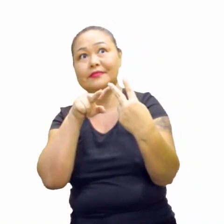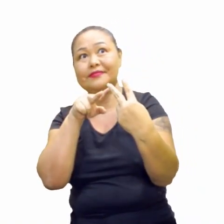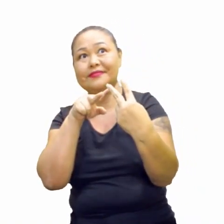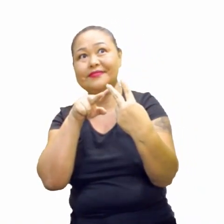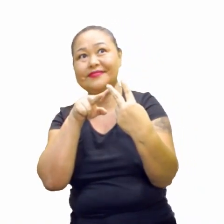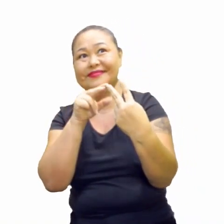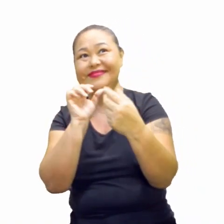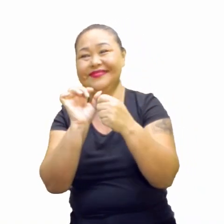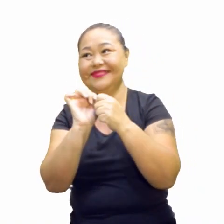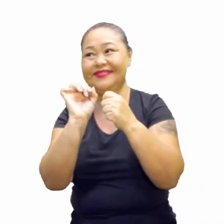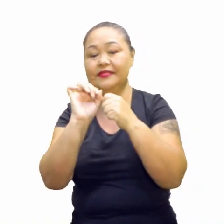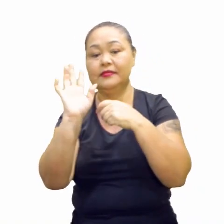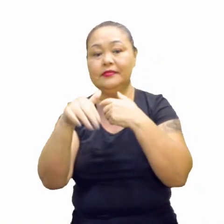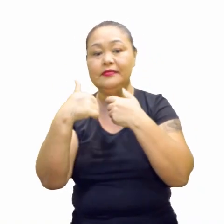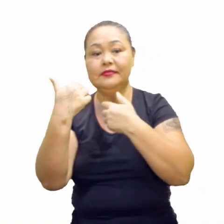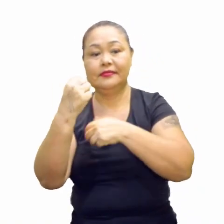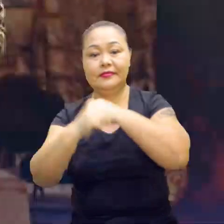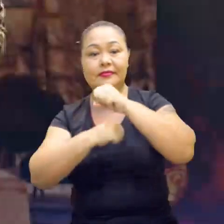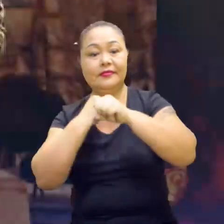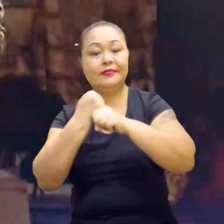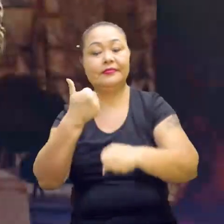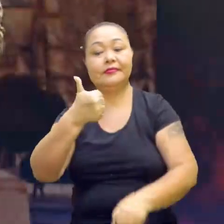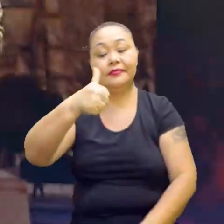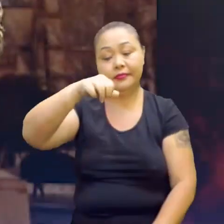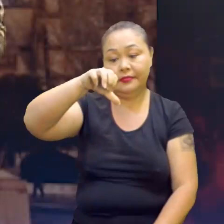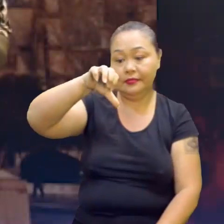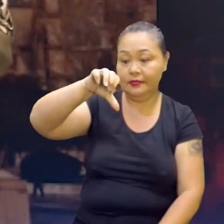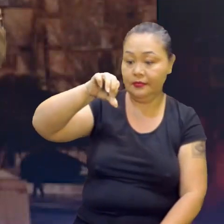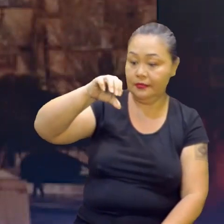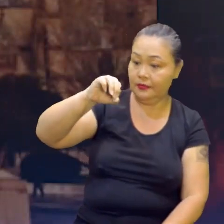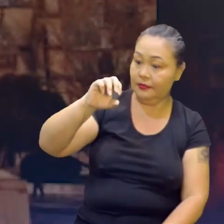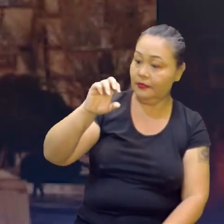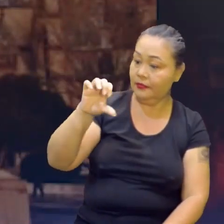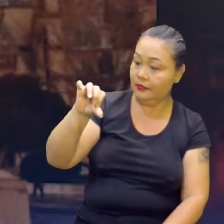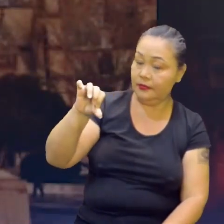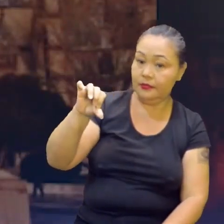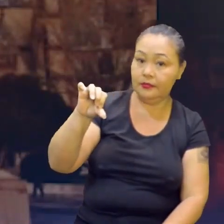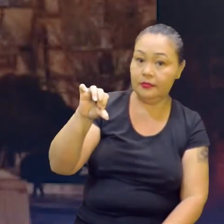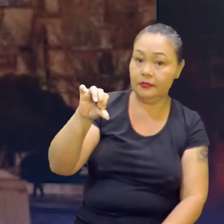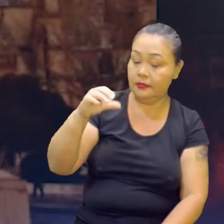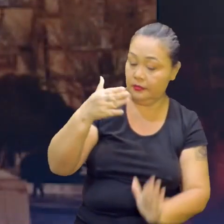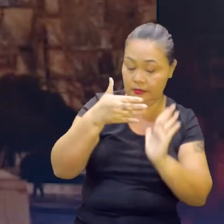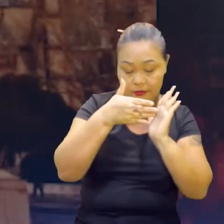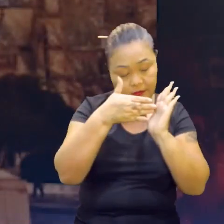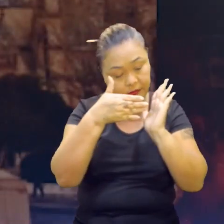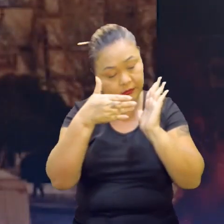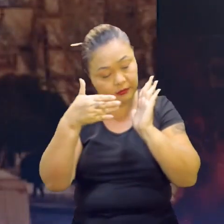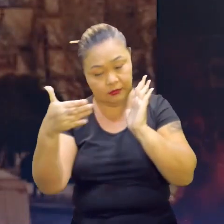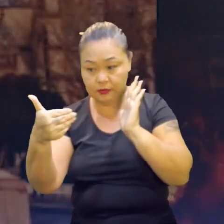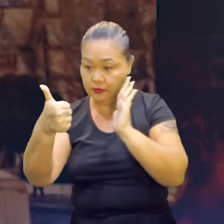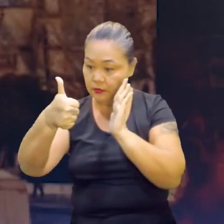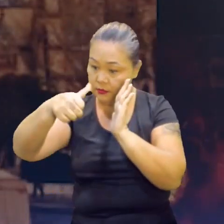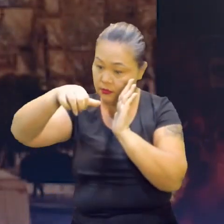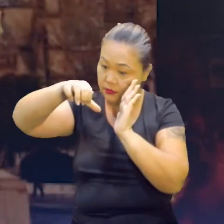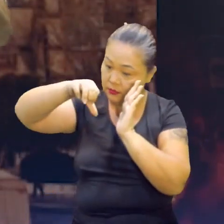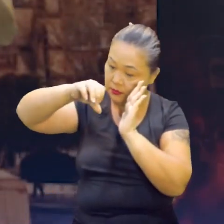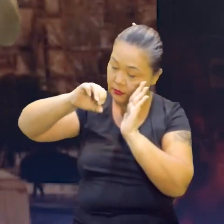Desde 1909, olha aqui, desde 1909